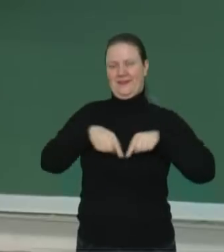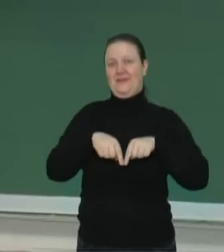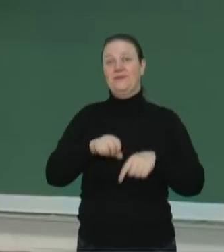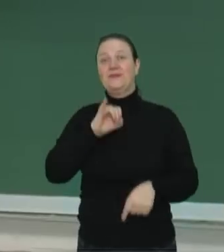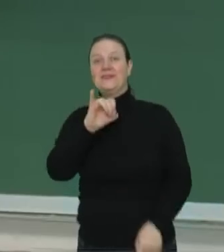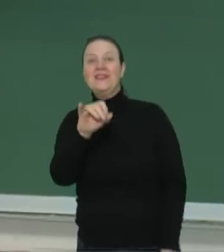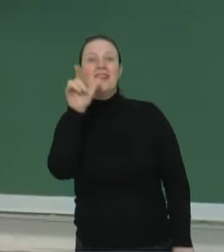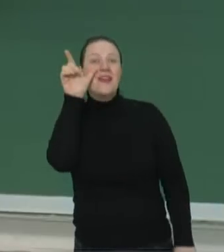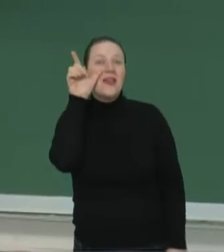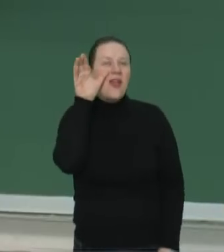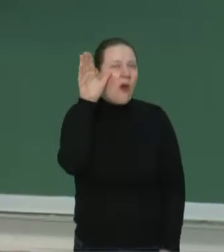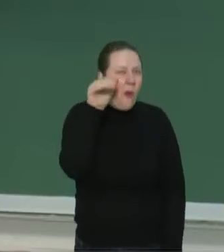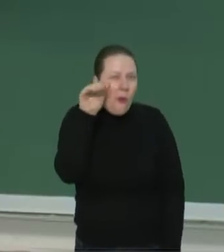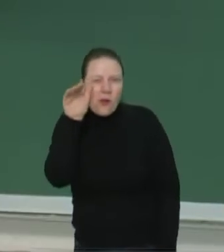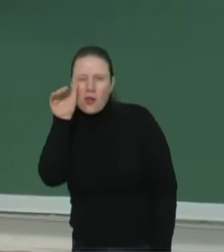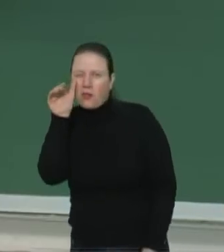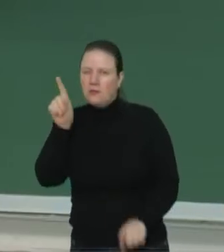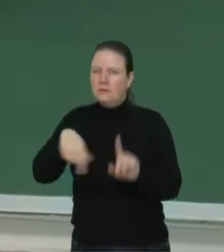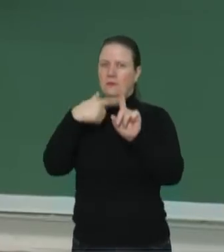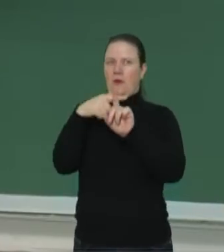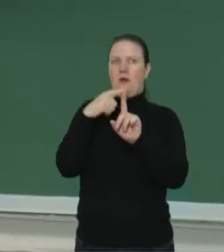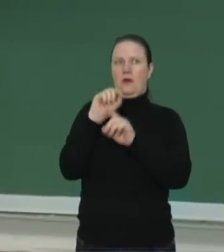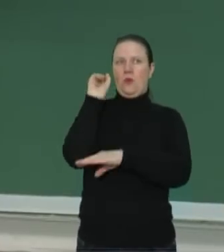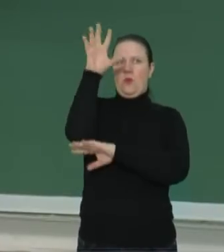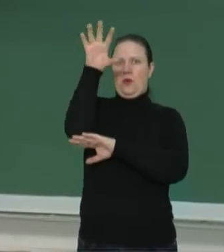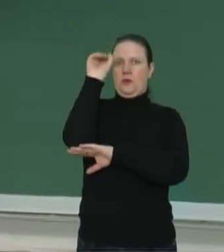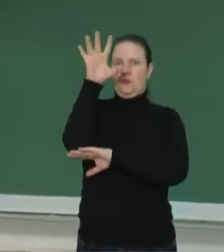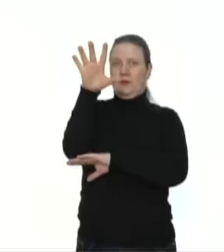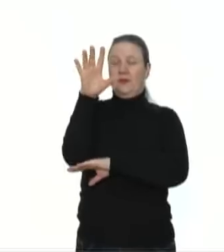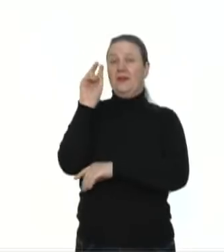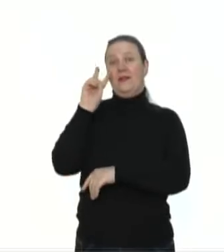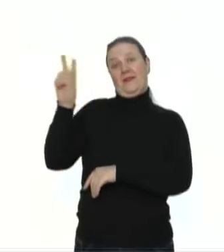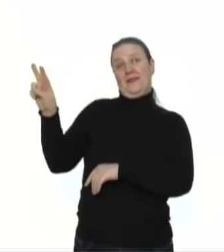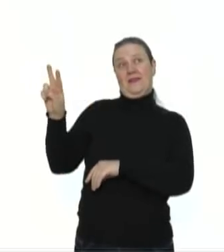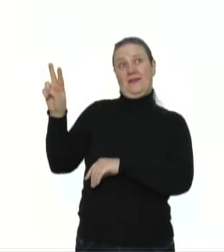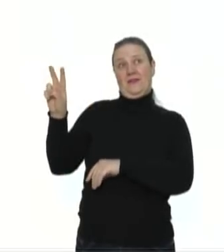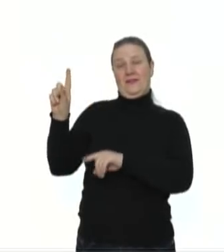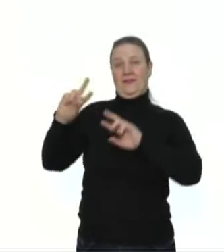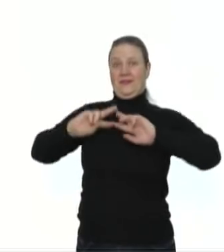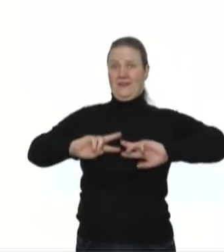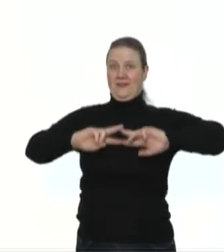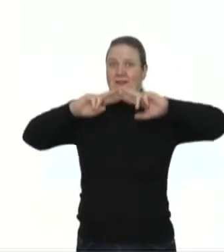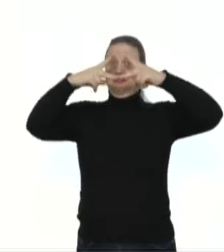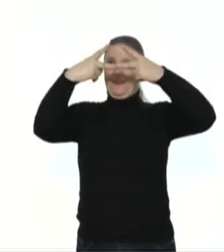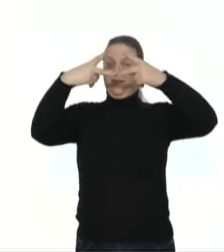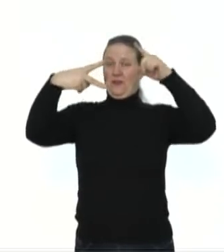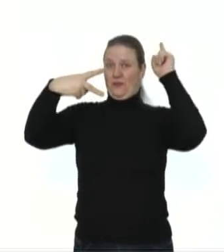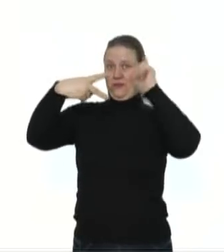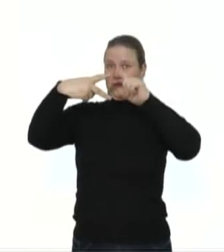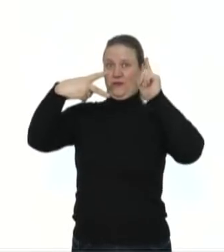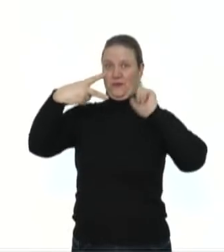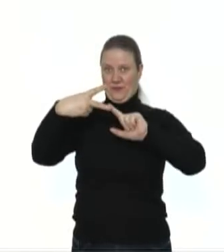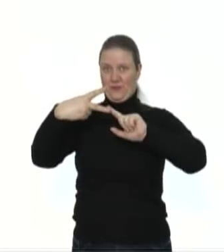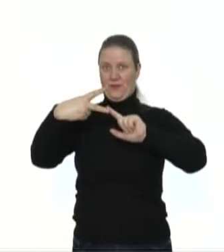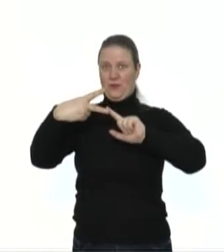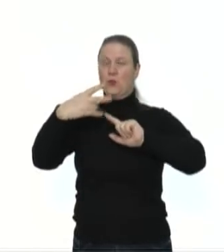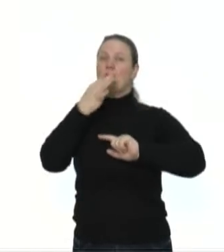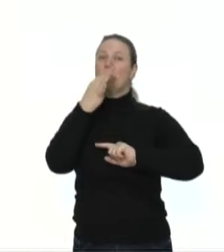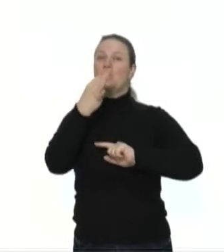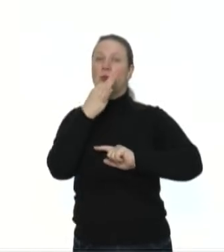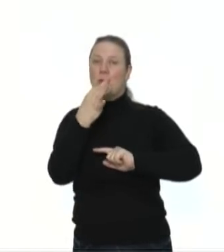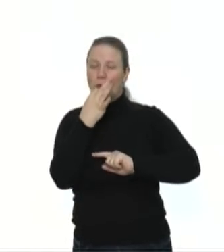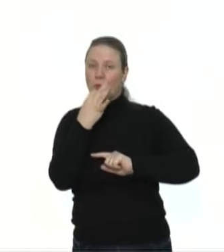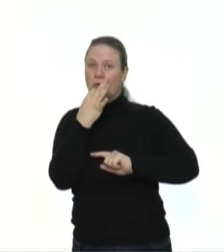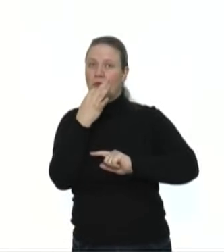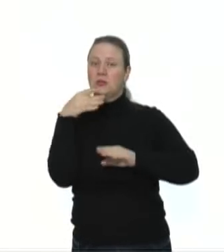tem curiosidade para saber um pouco mais sobre o basquete, eu vou deixar aqui 2